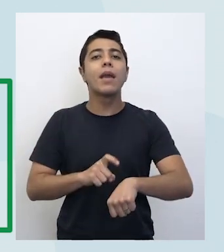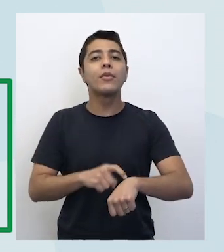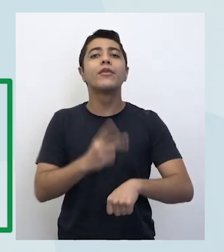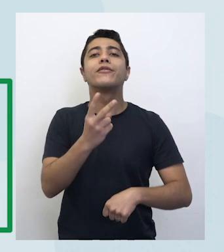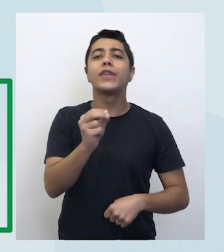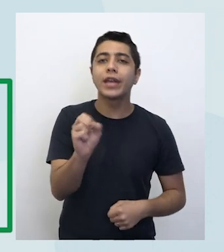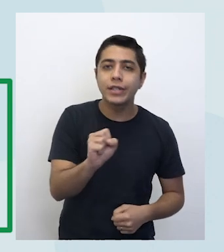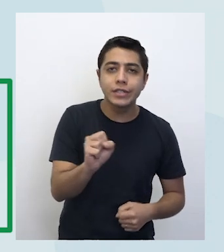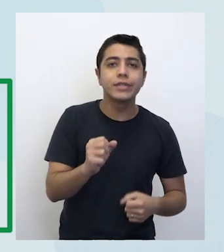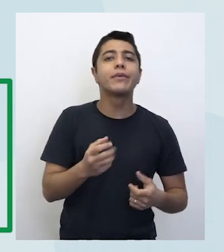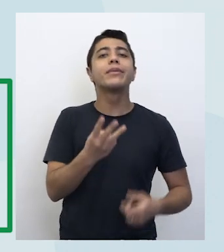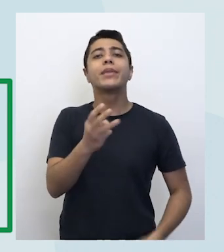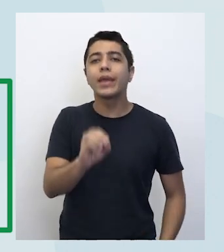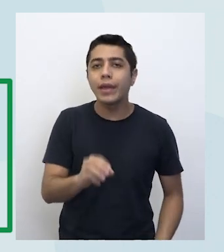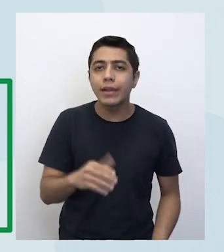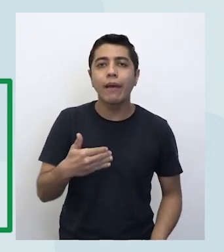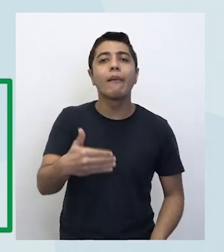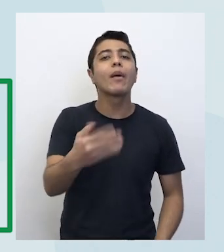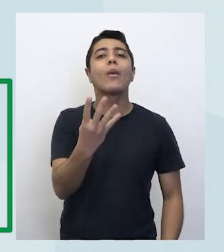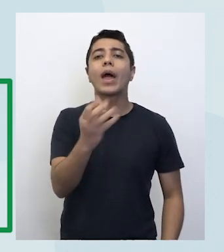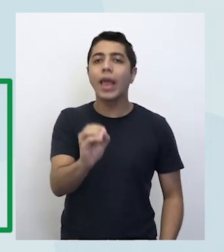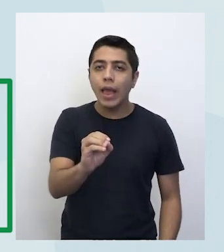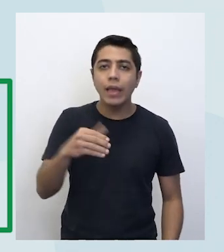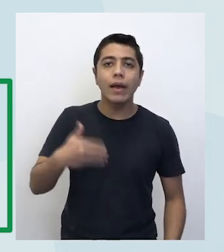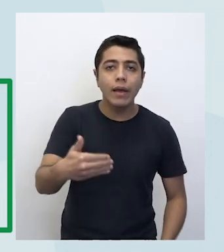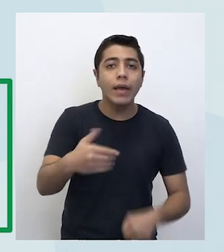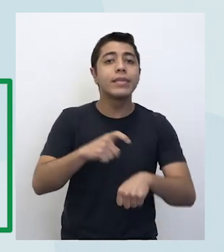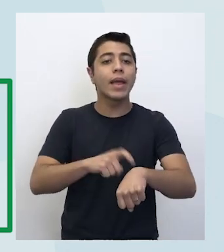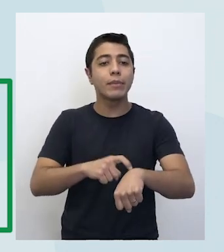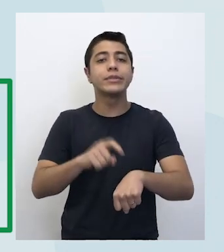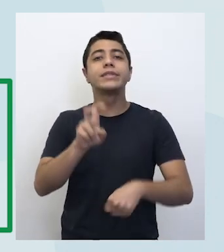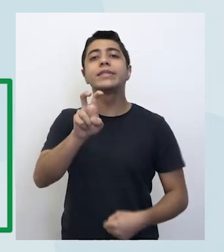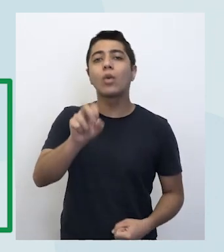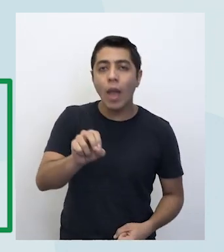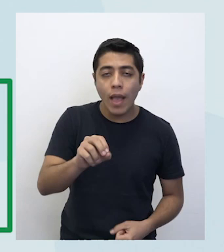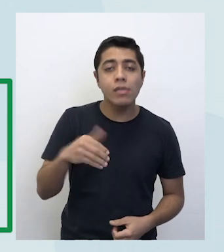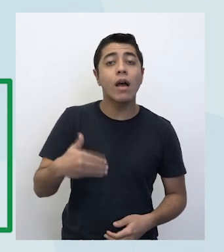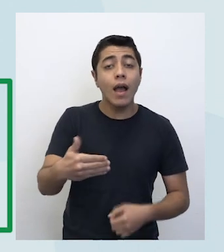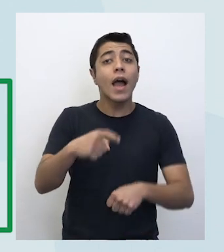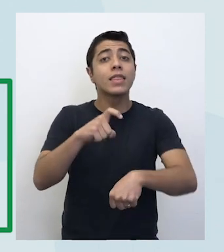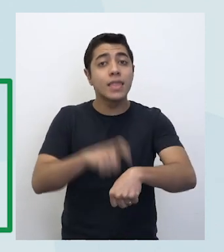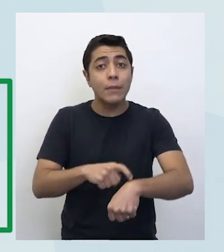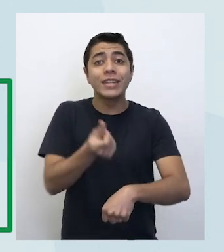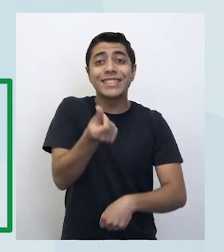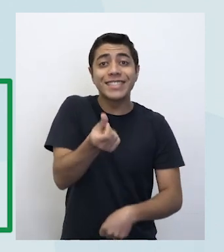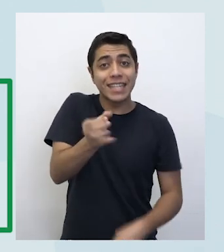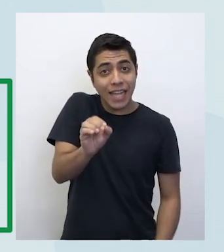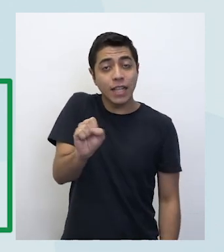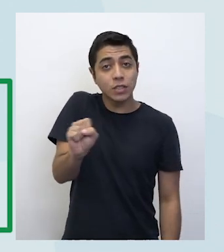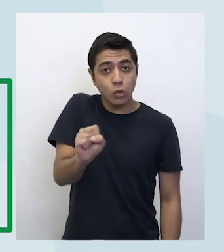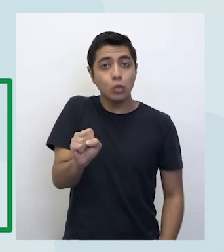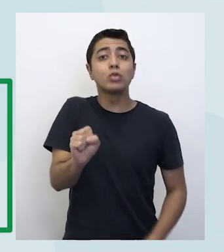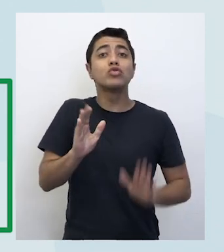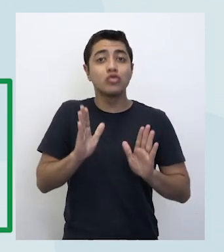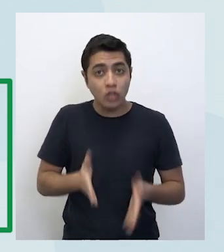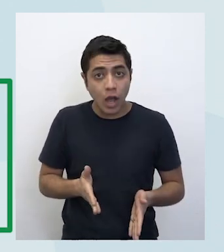30, 40, 50, aí chegou no tempo 60, o que aconteceu? Eu cheguei numa quantidade de